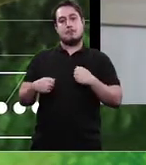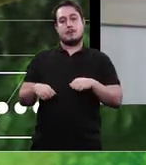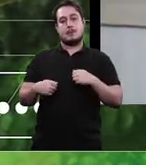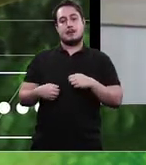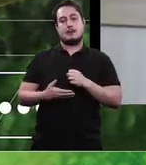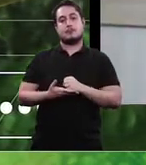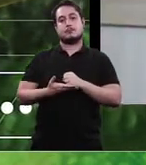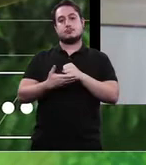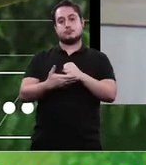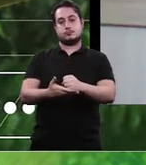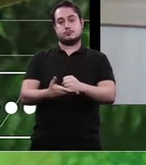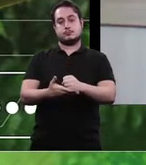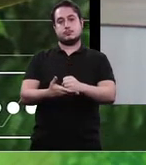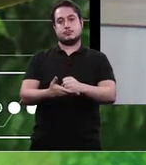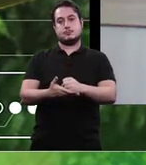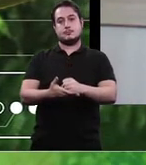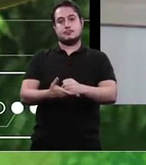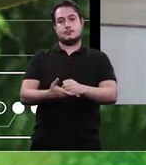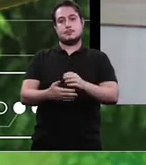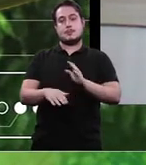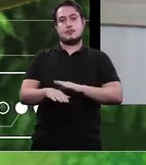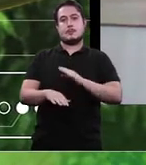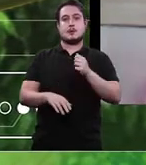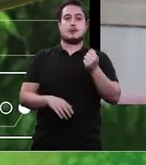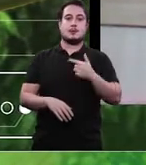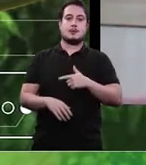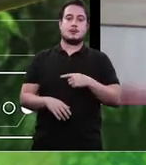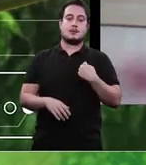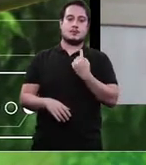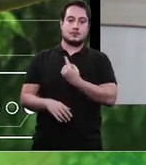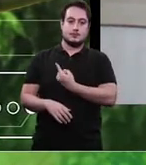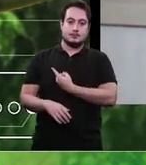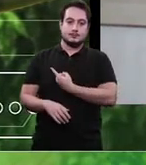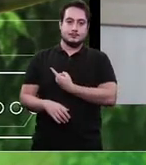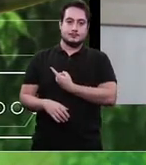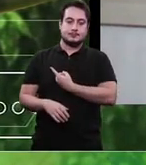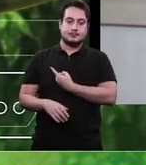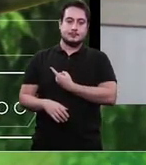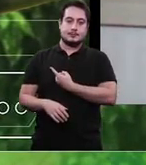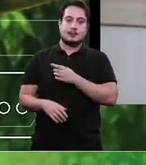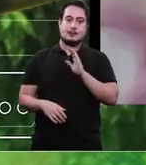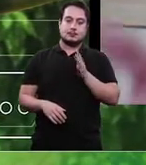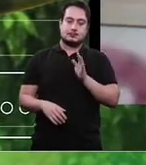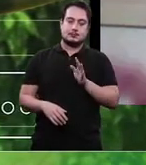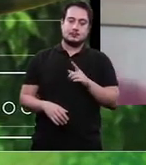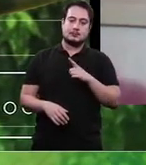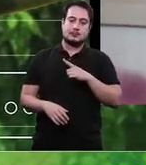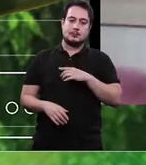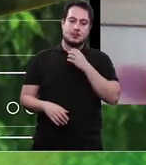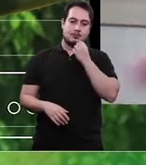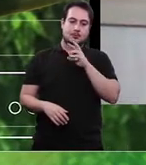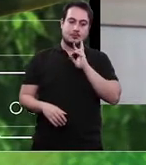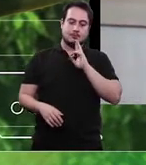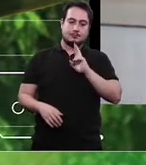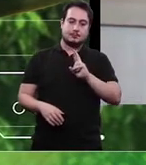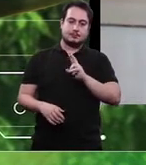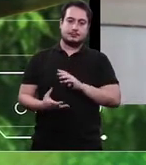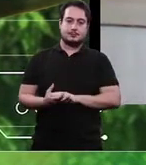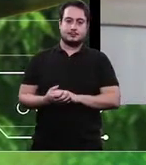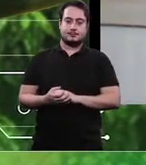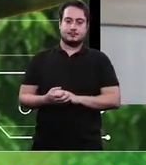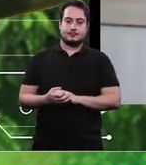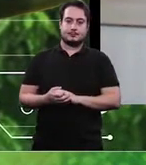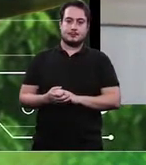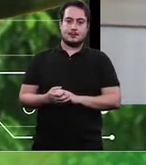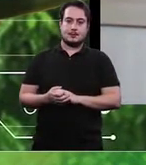dar, por mais que a nossa tarefa de casa já seja uma boa resposta, mas pode